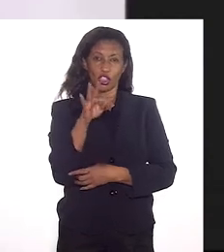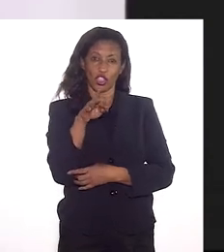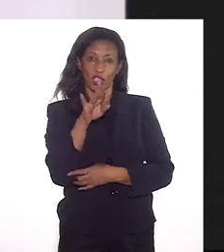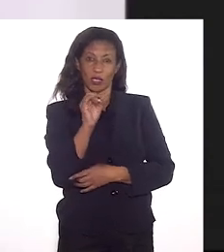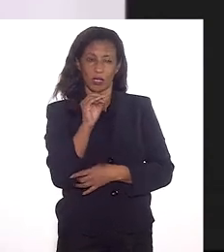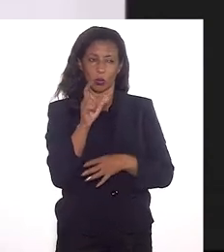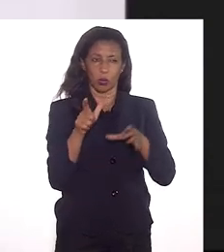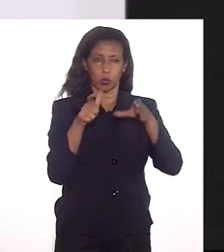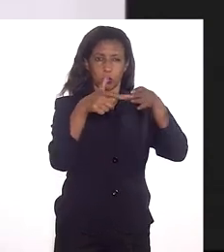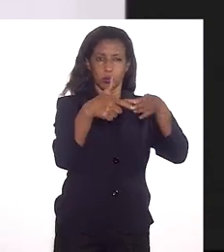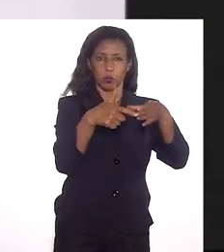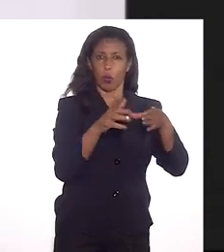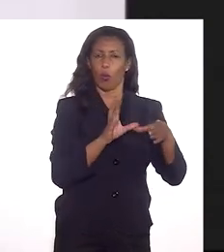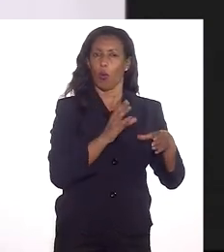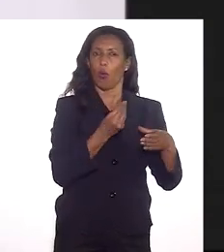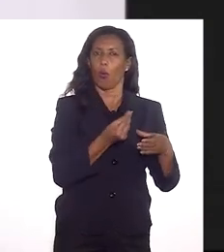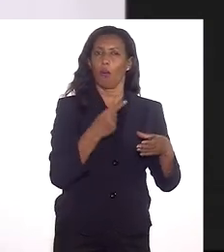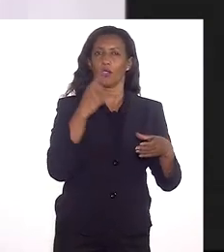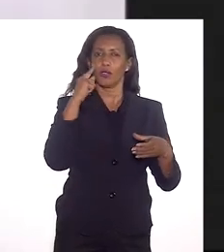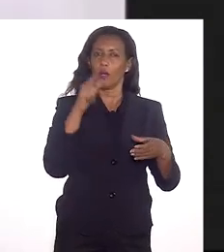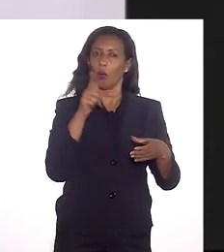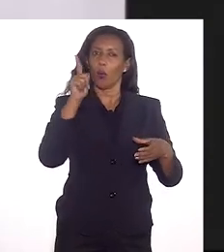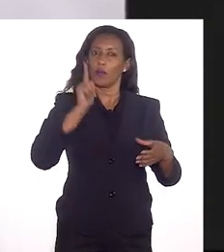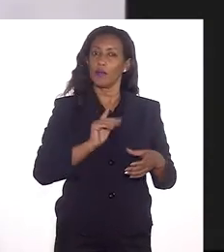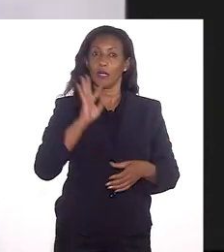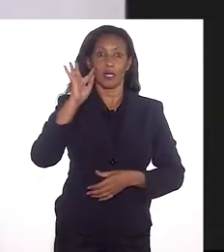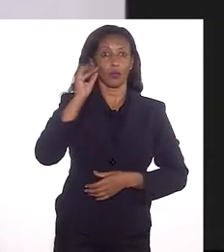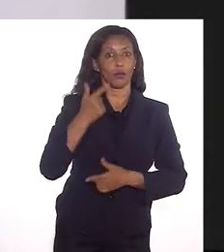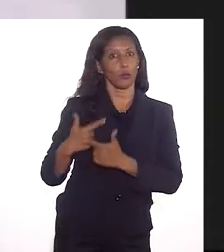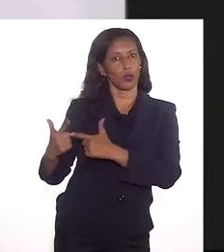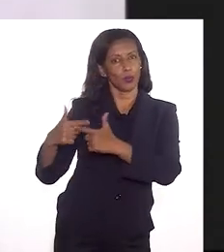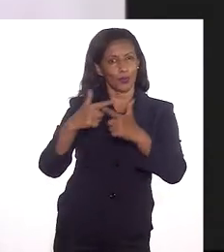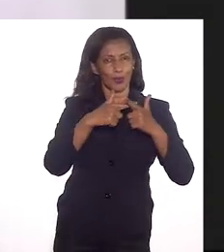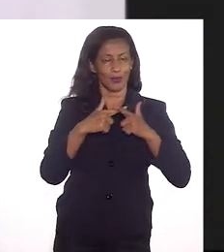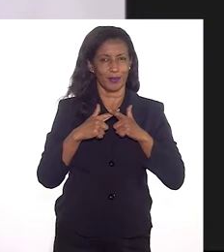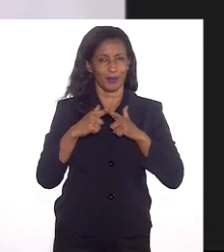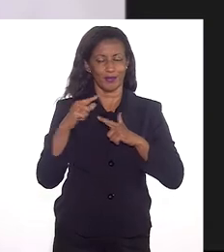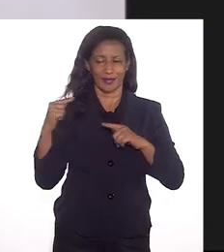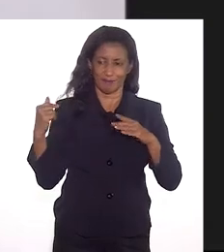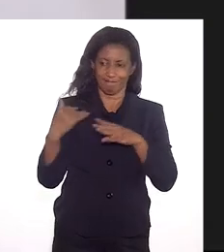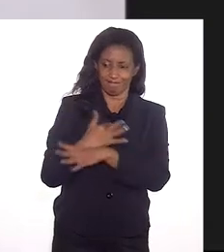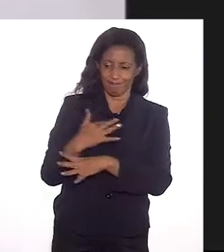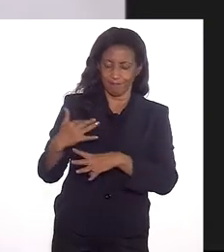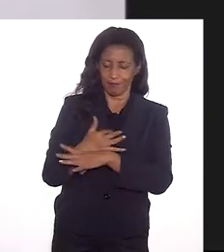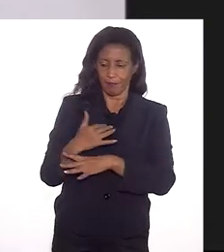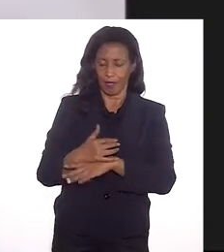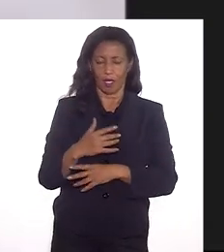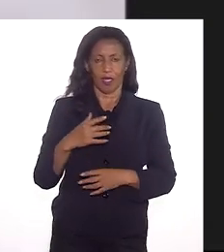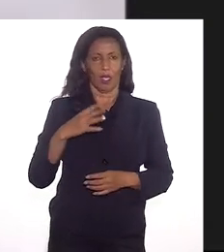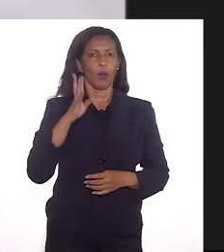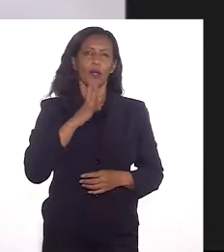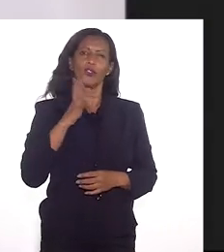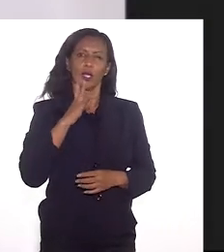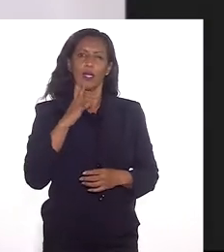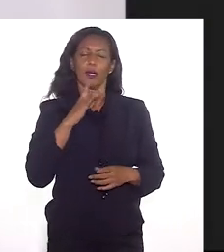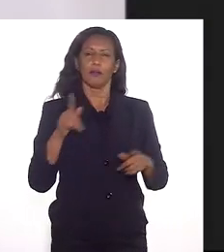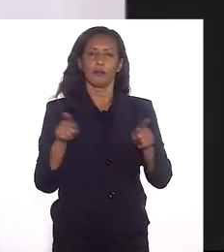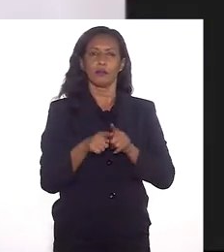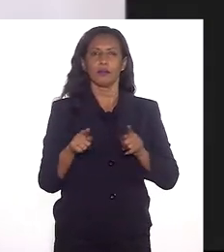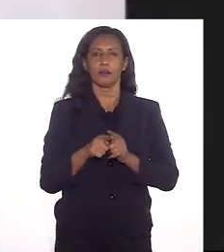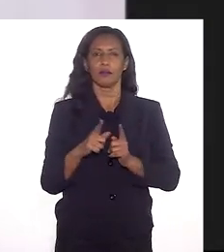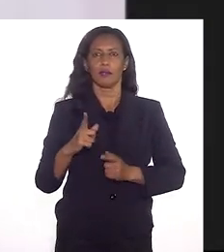distritos como lugares onde a gente vai conseguir resolver os problemas da cidade. Então, uma coisa que eu acho que é muito legal